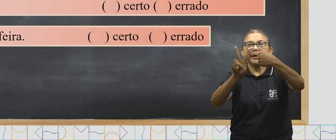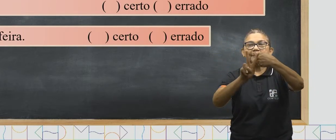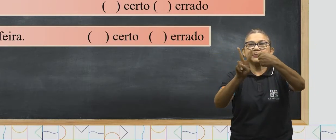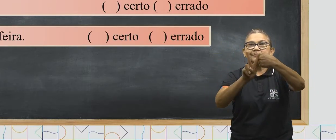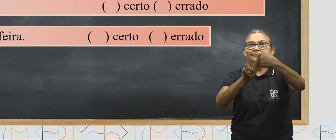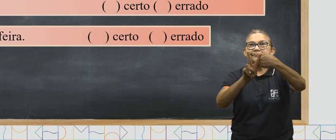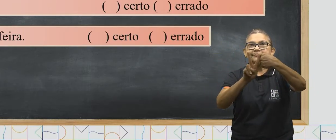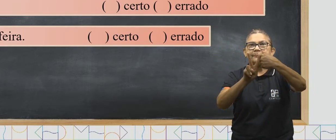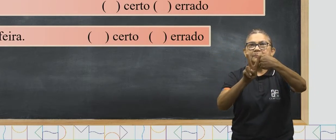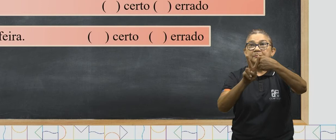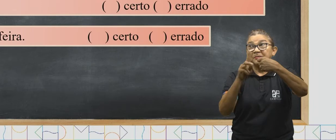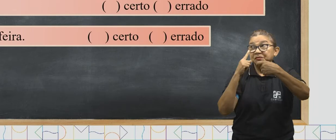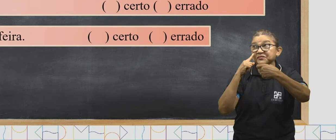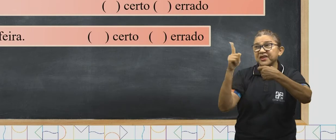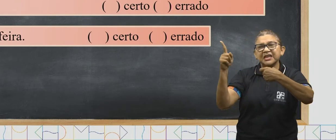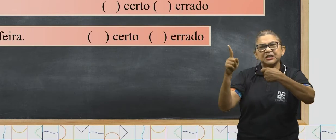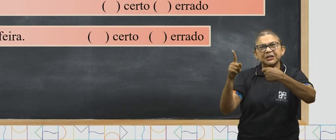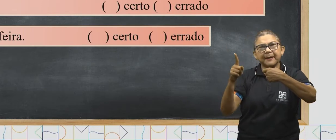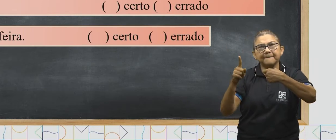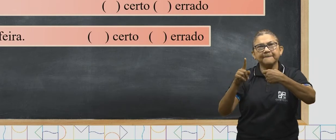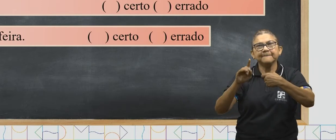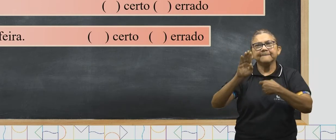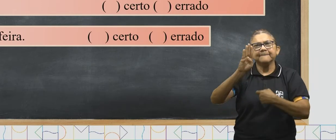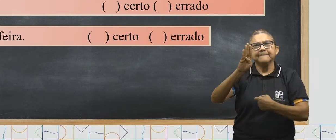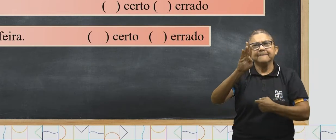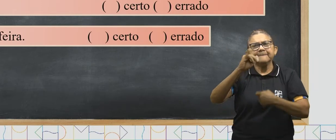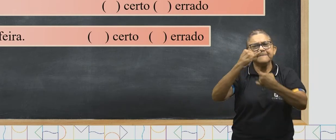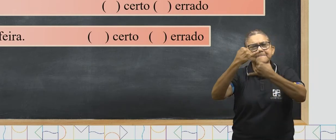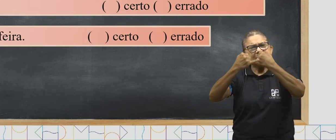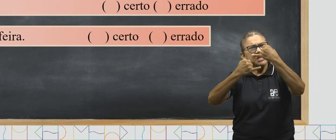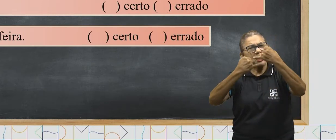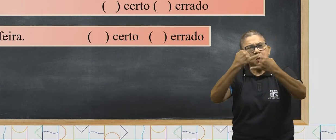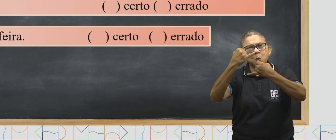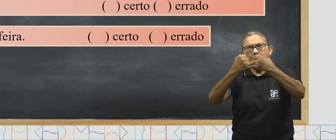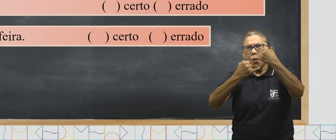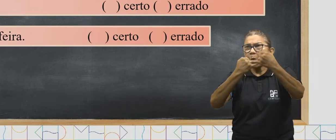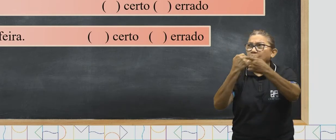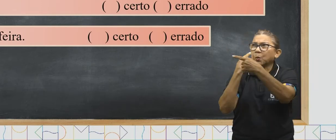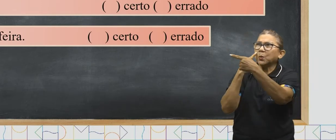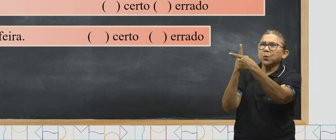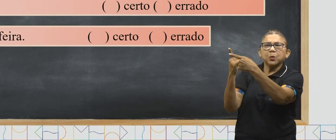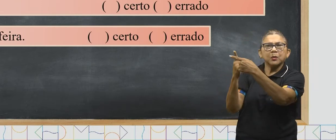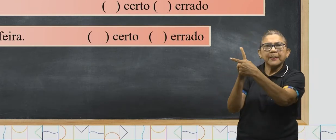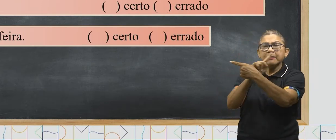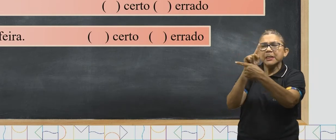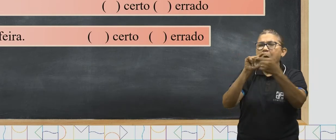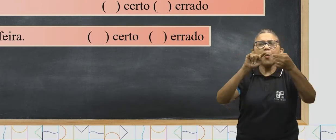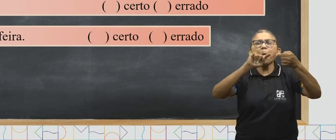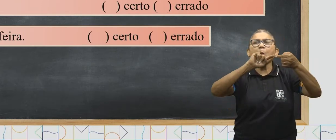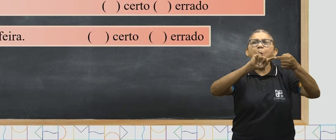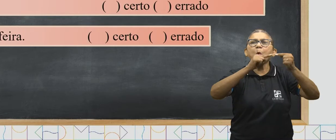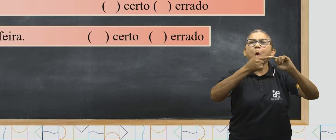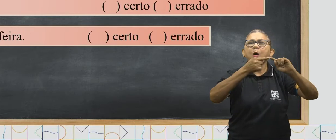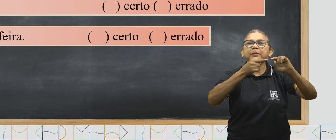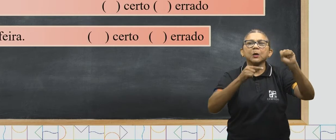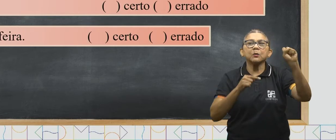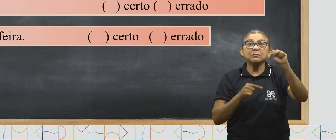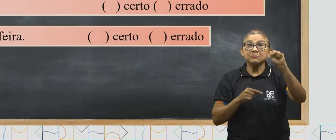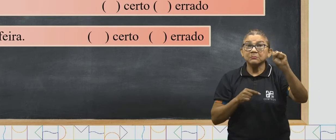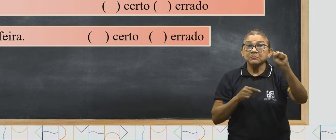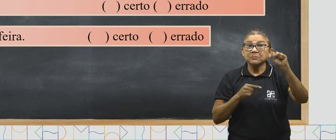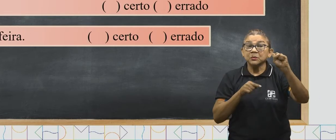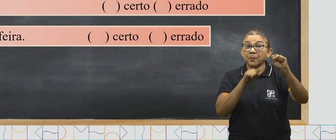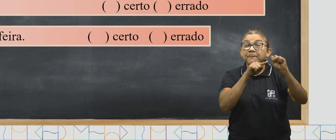concordância verbal. Veja, brincou não concorda com o sujeito dessa frase que está no plural, que é